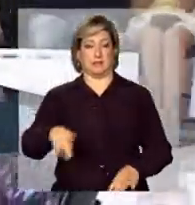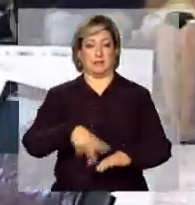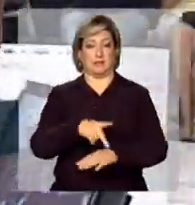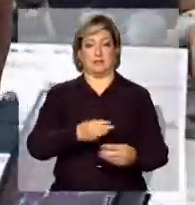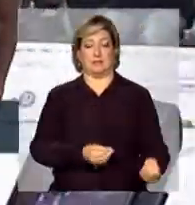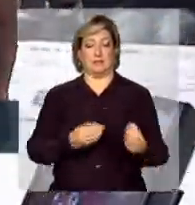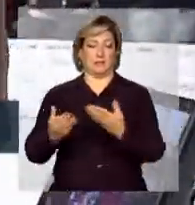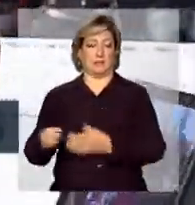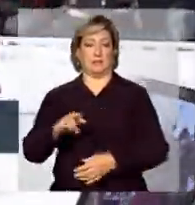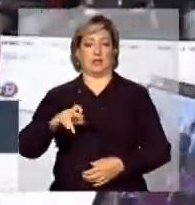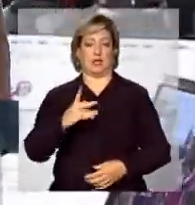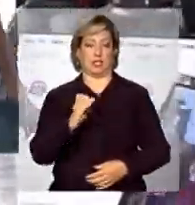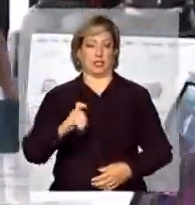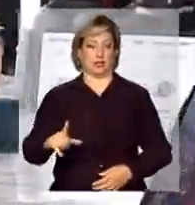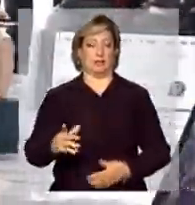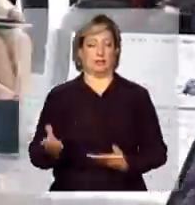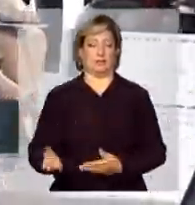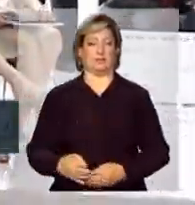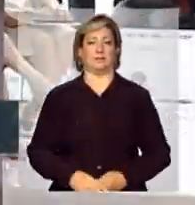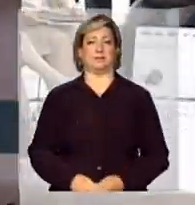Michel Temer